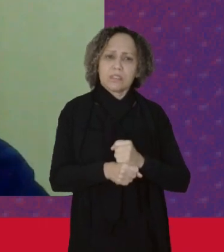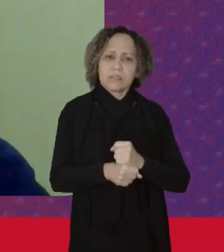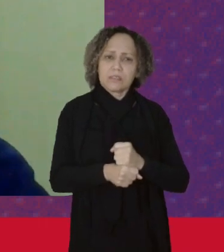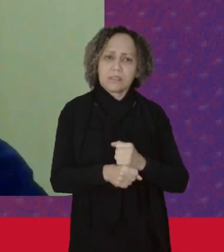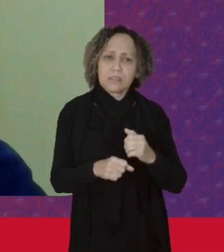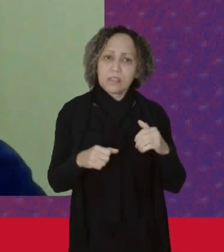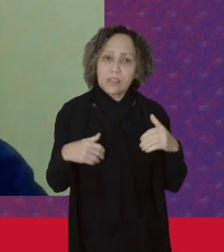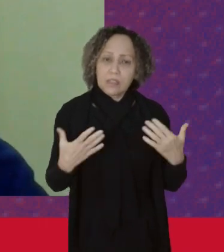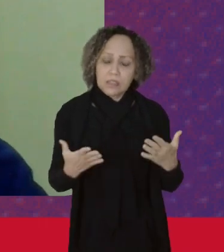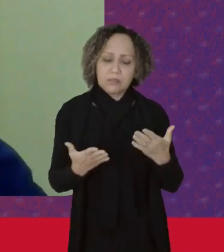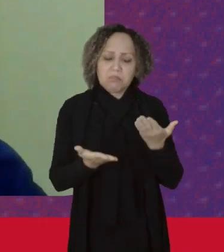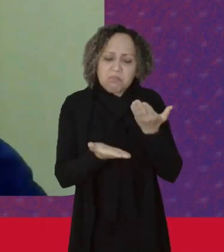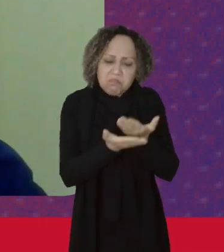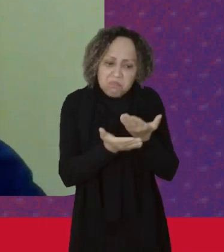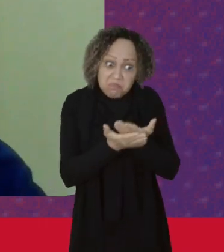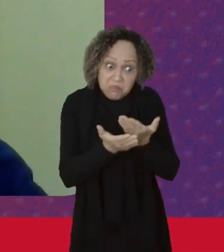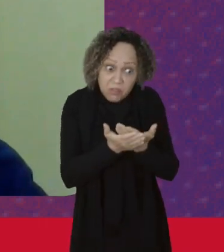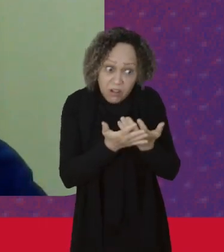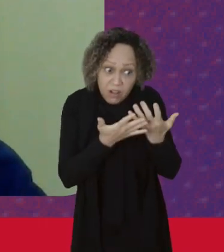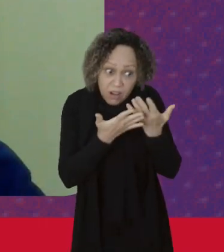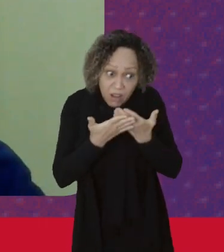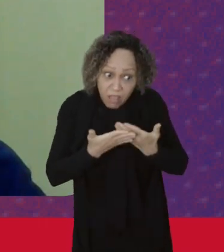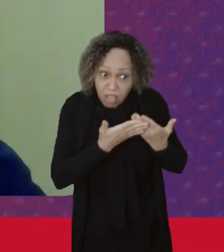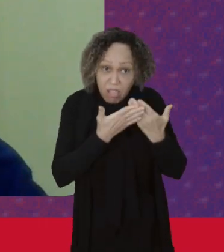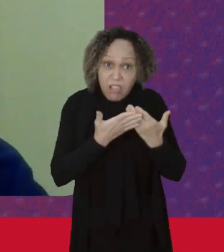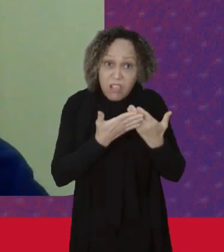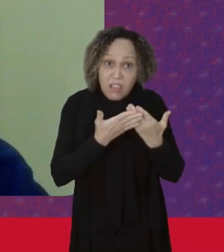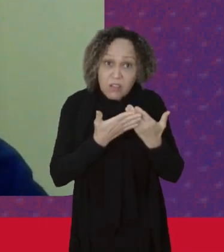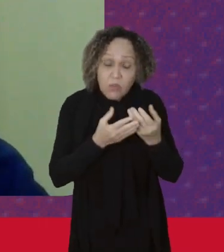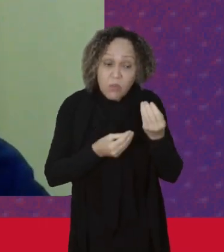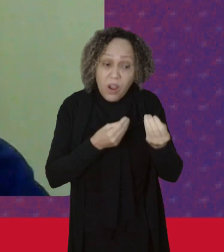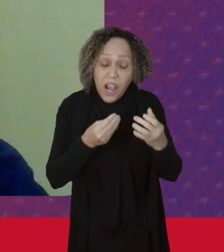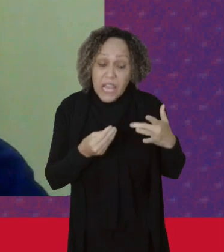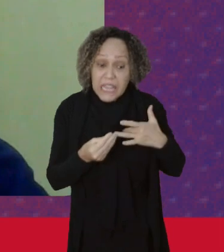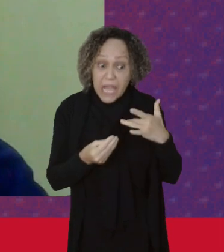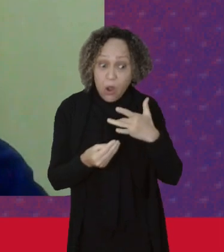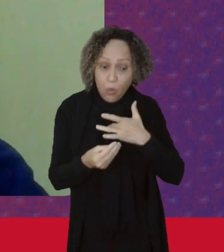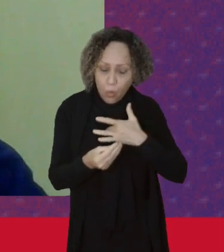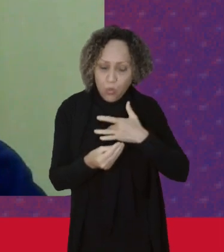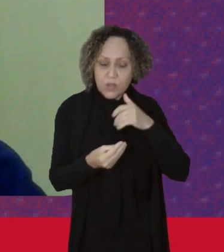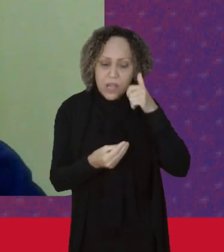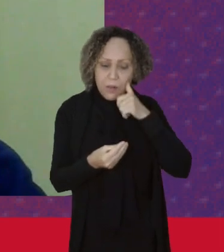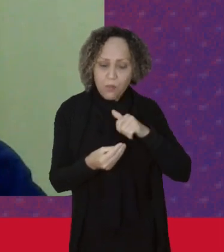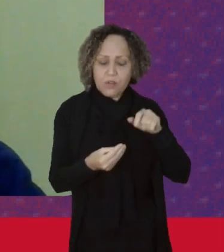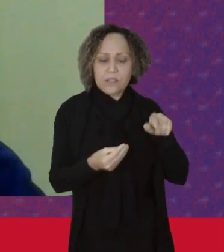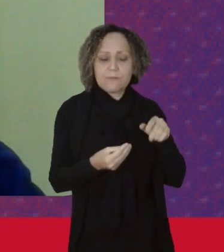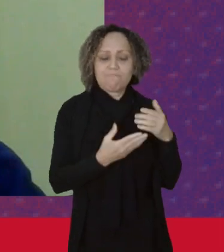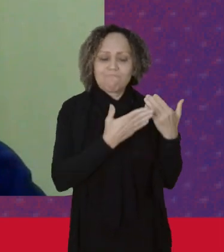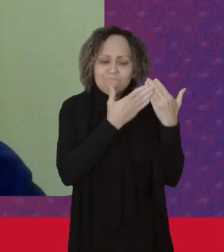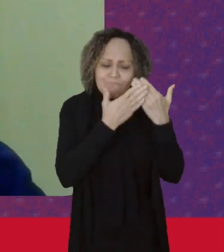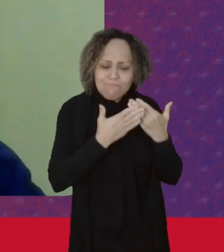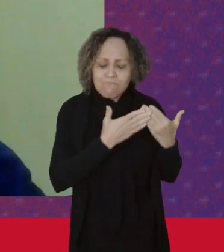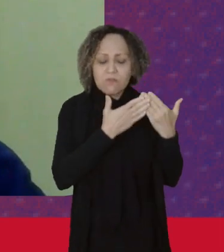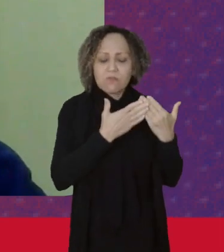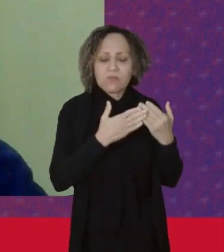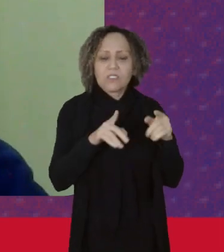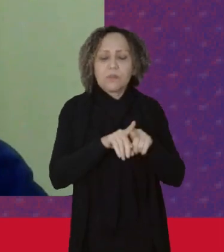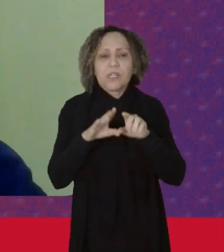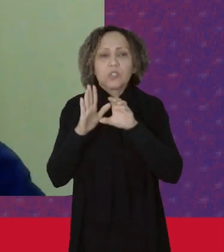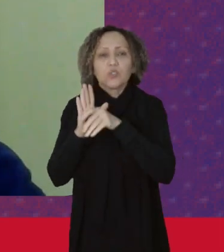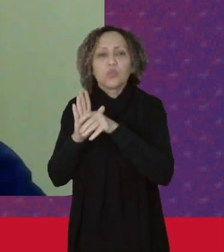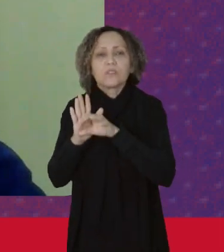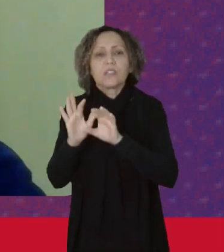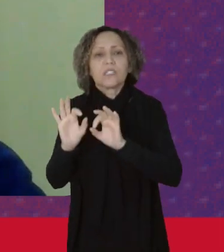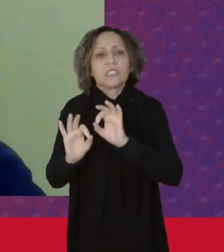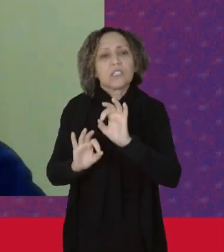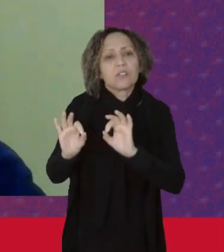e estudei também, estudo, né, a questão da saúde da mulher, mas mais a partir de um conceito de organização